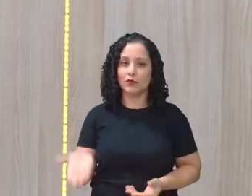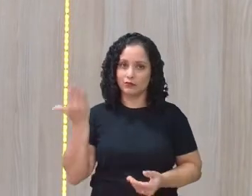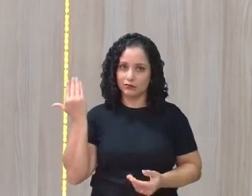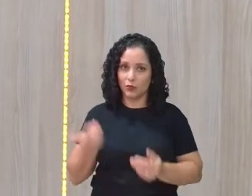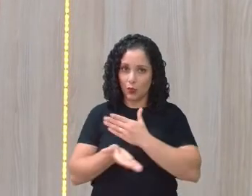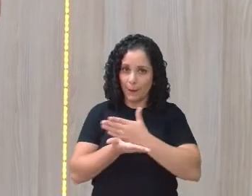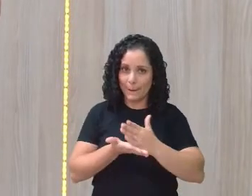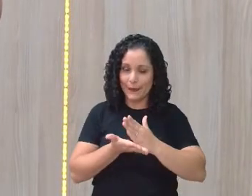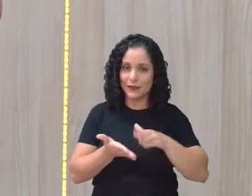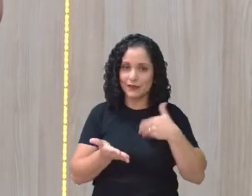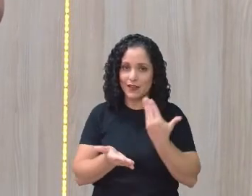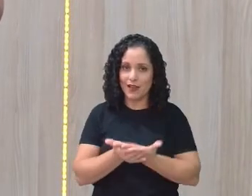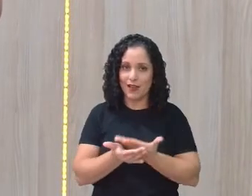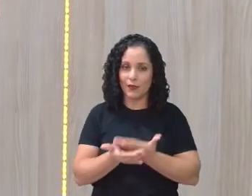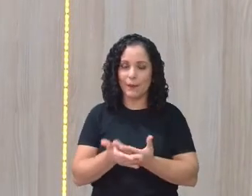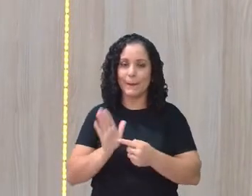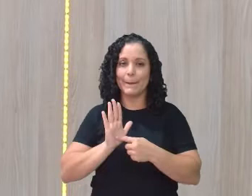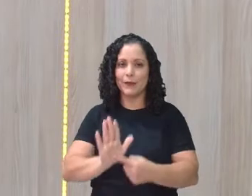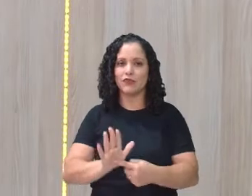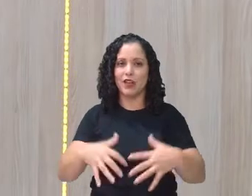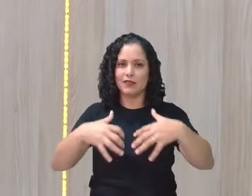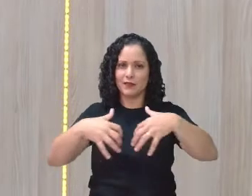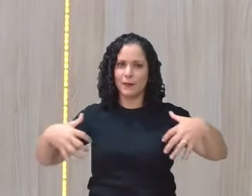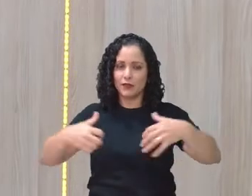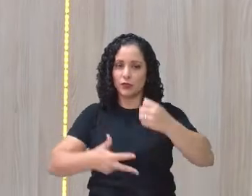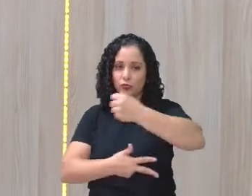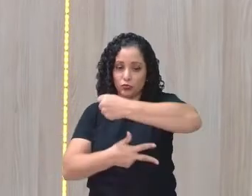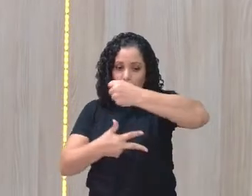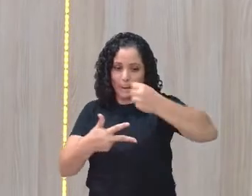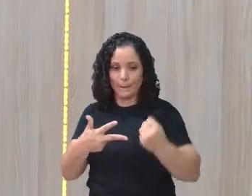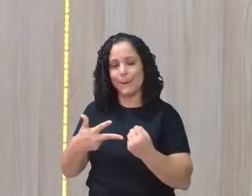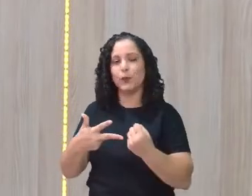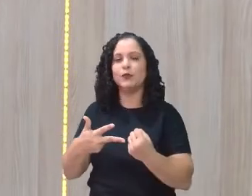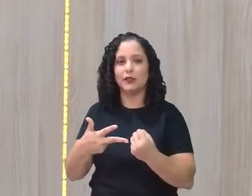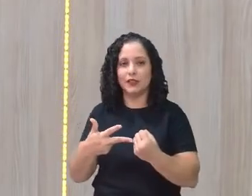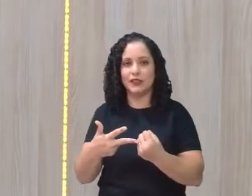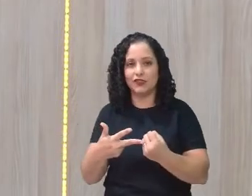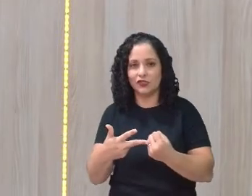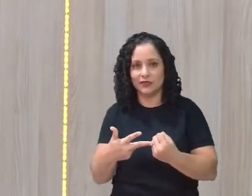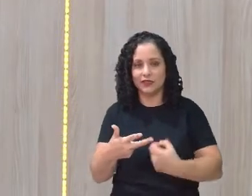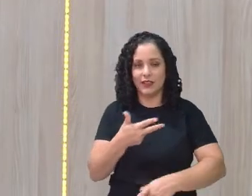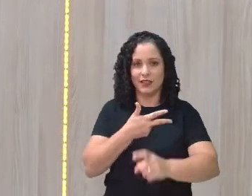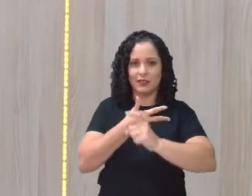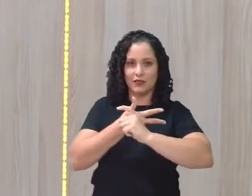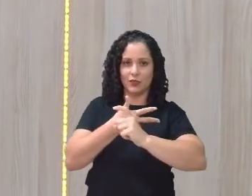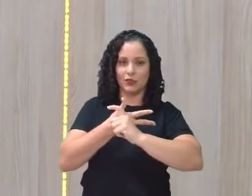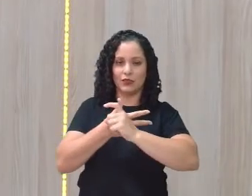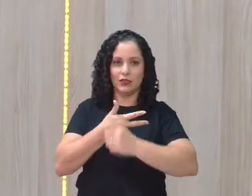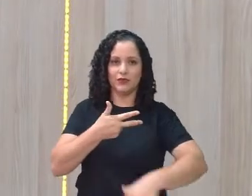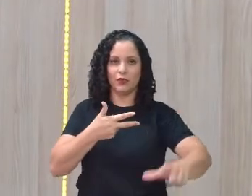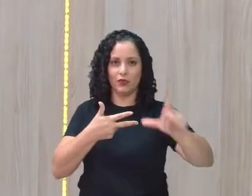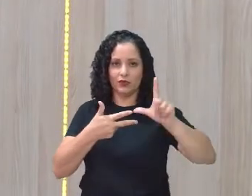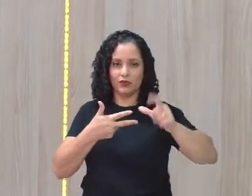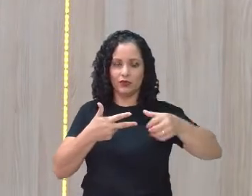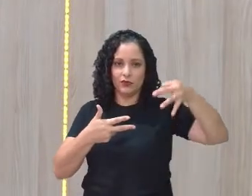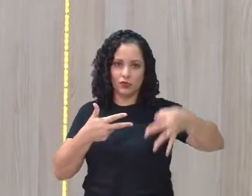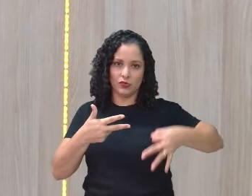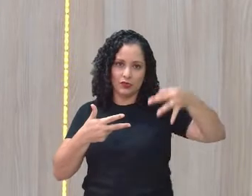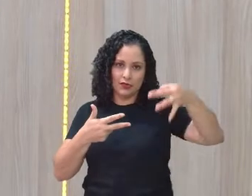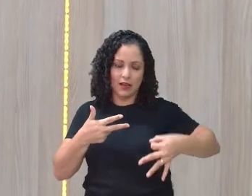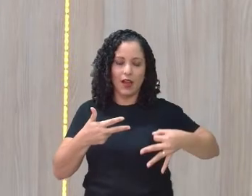aula, né, aquela questão da separação dos poderes, aqueles 3 poderes que a gente viu, o executivo, o legislativo e o